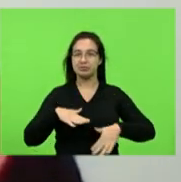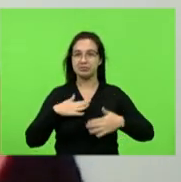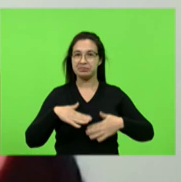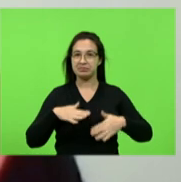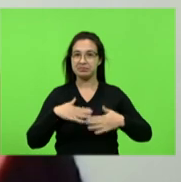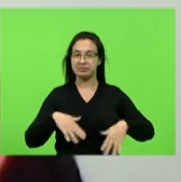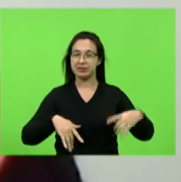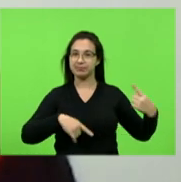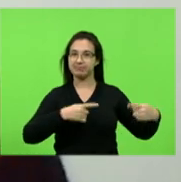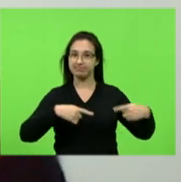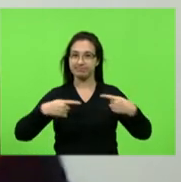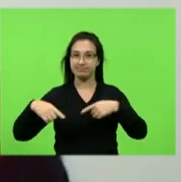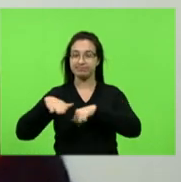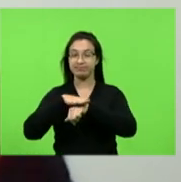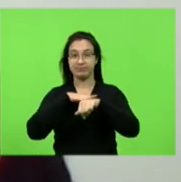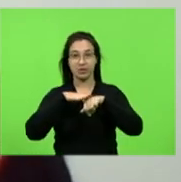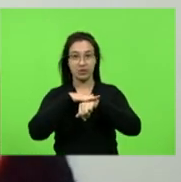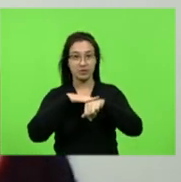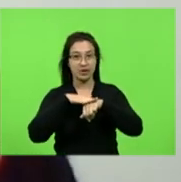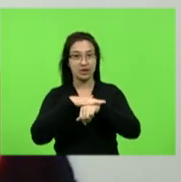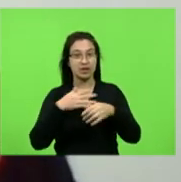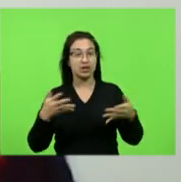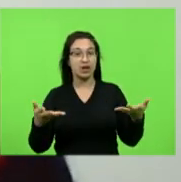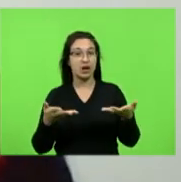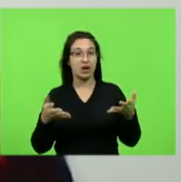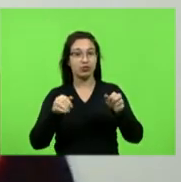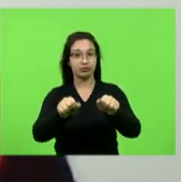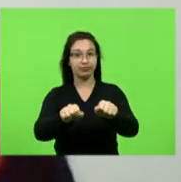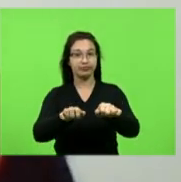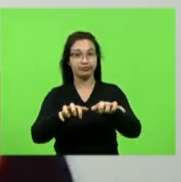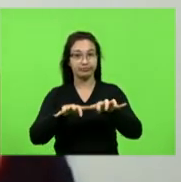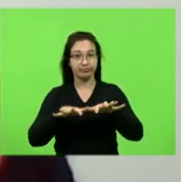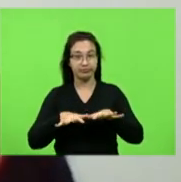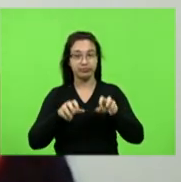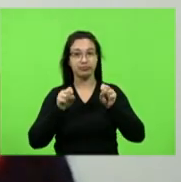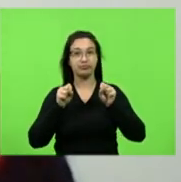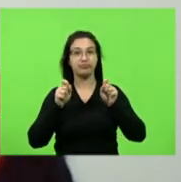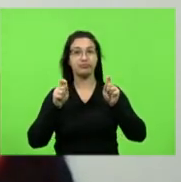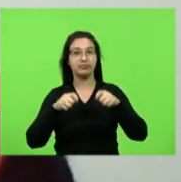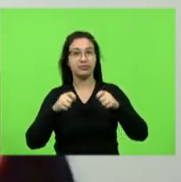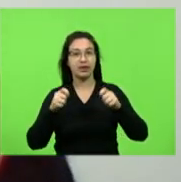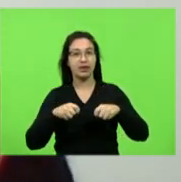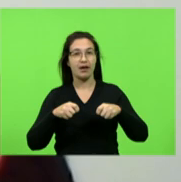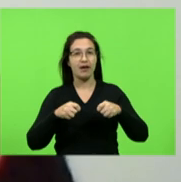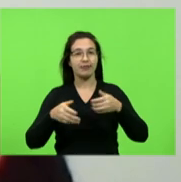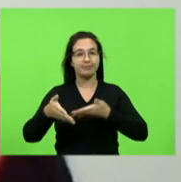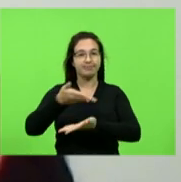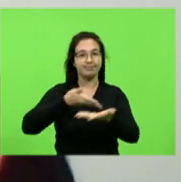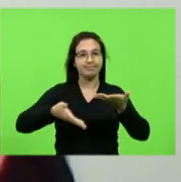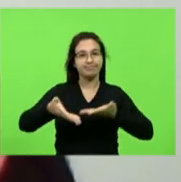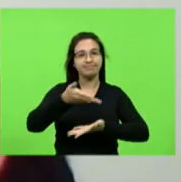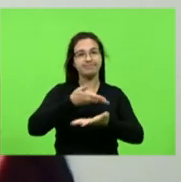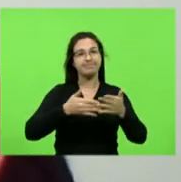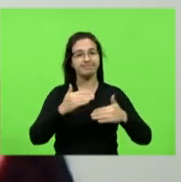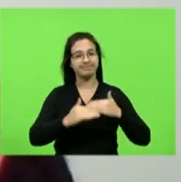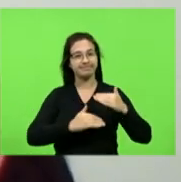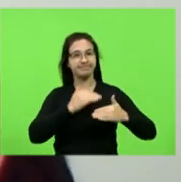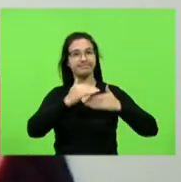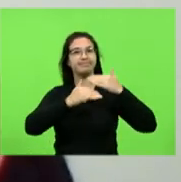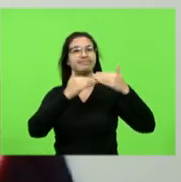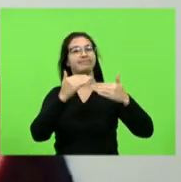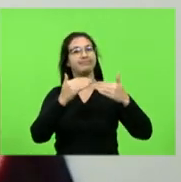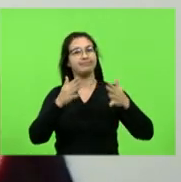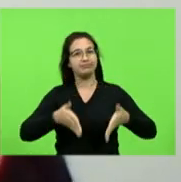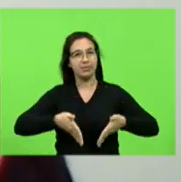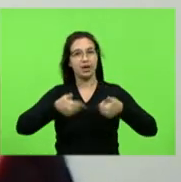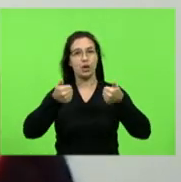e possamos, com essa audiência, contribuir significativamente para cada vez mais elevarmos o nível de